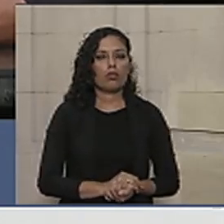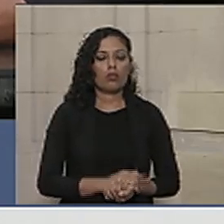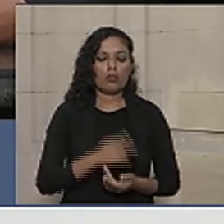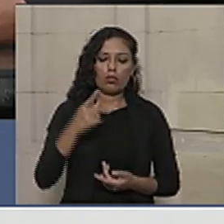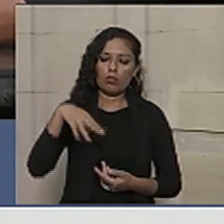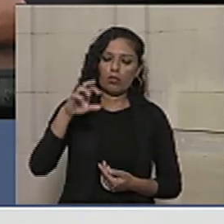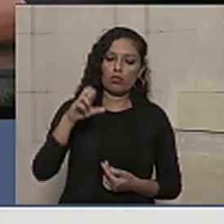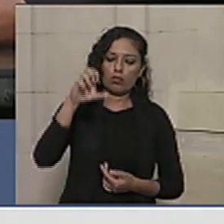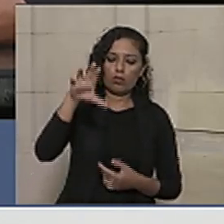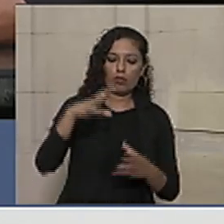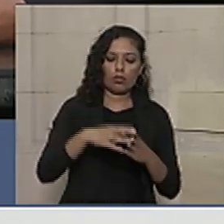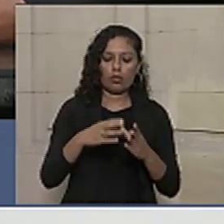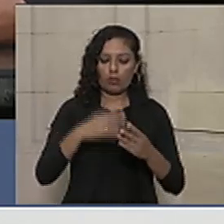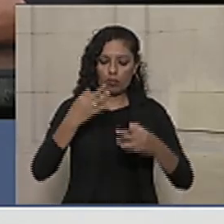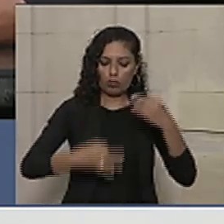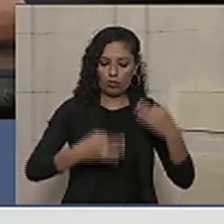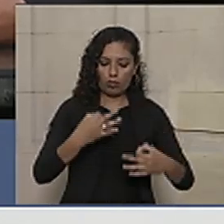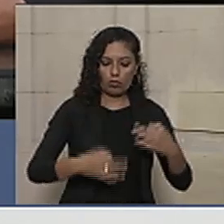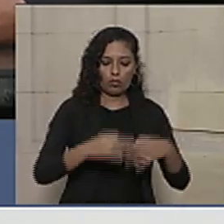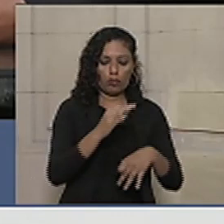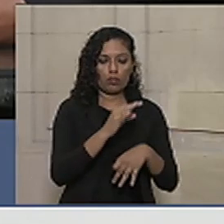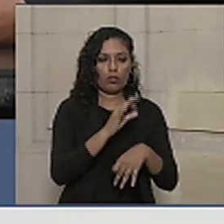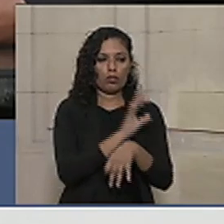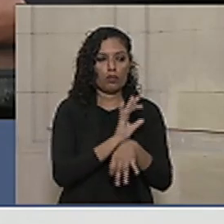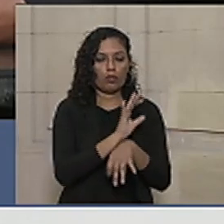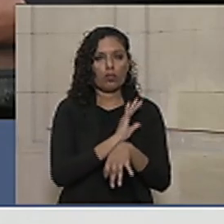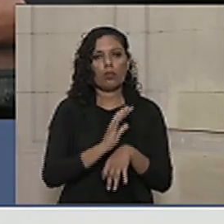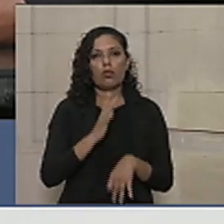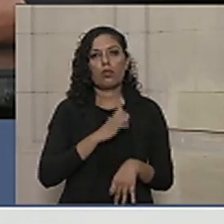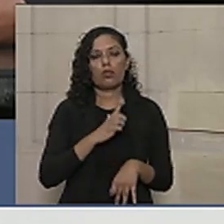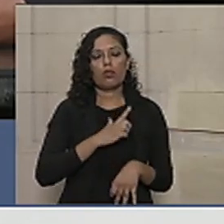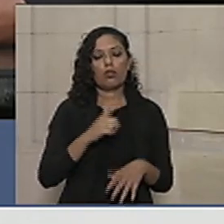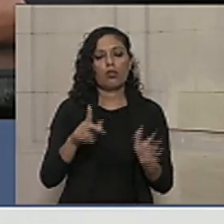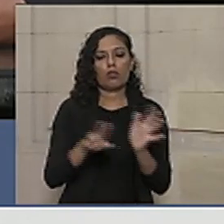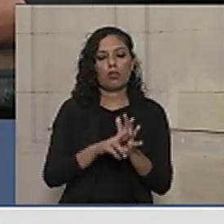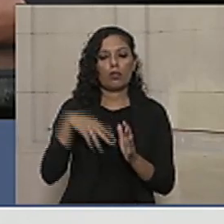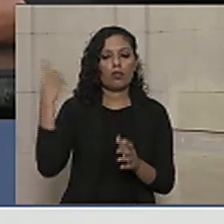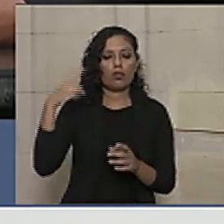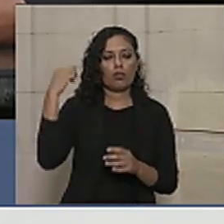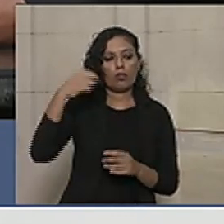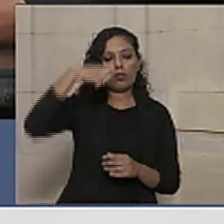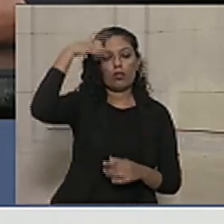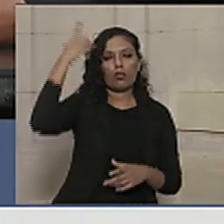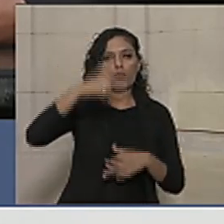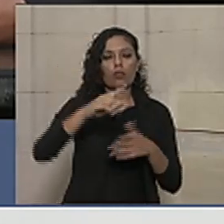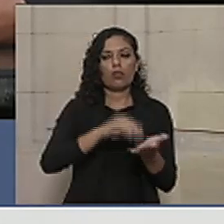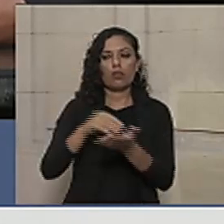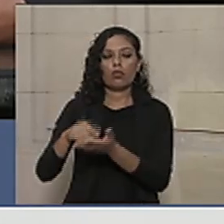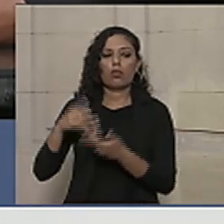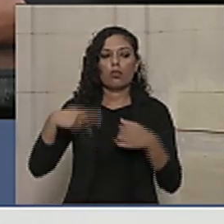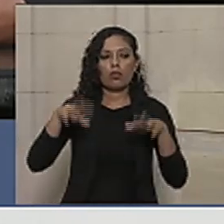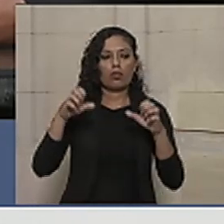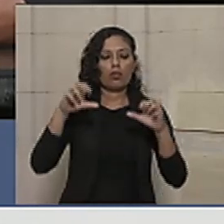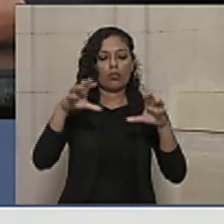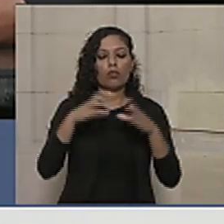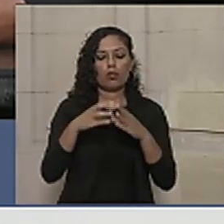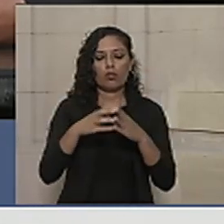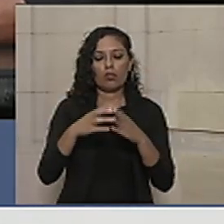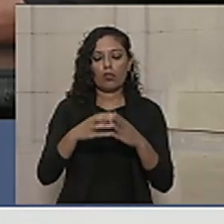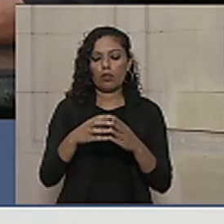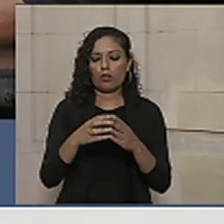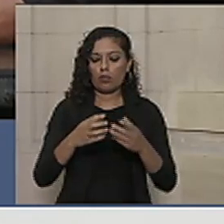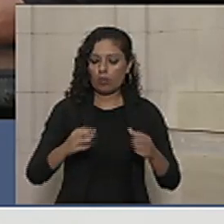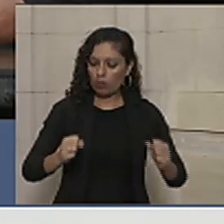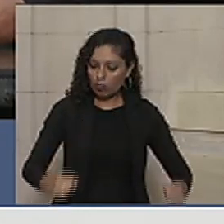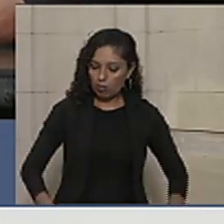Parecer da Comissão de Constituição e Justiça pela constitucionalidade. Relator deputado Luiz Paulo. Pendendo de pareceres das comissões de pessoa com deficiência, saúde e